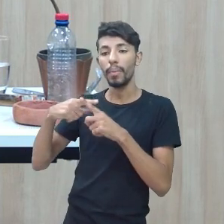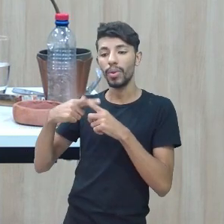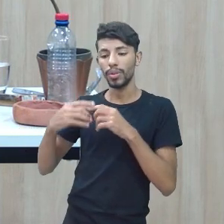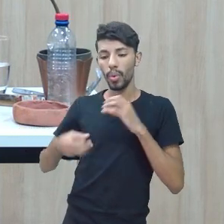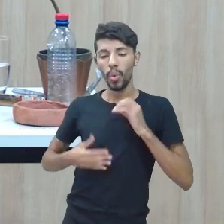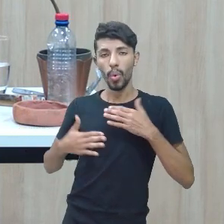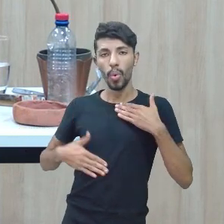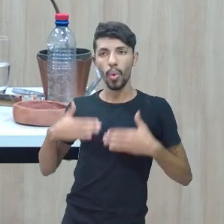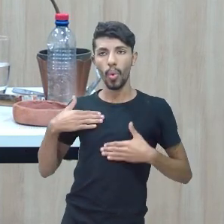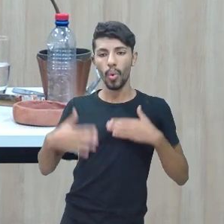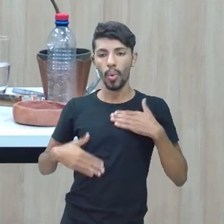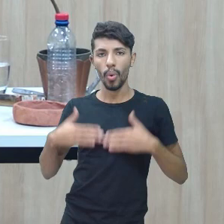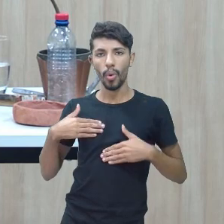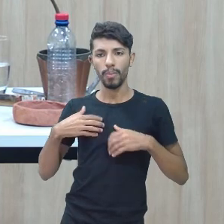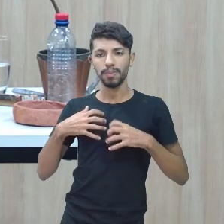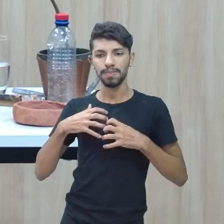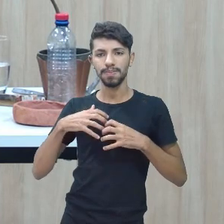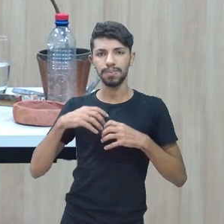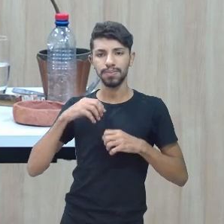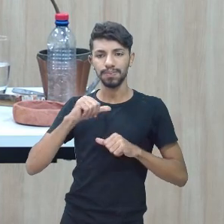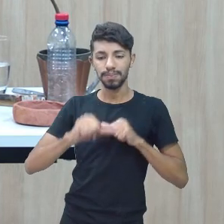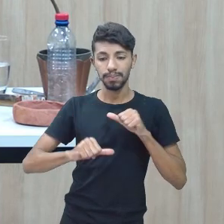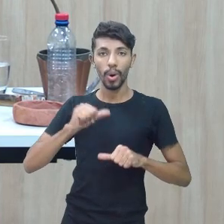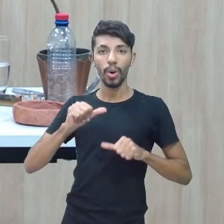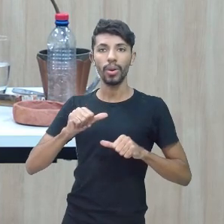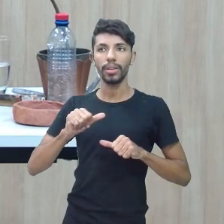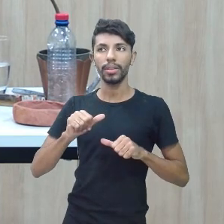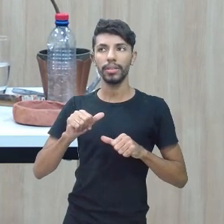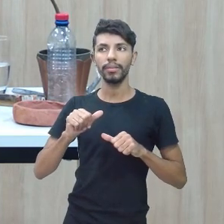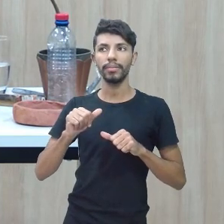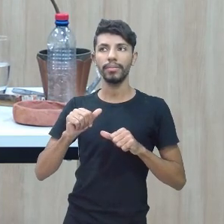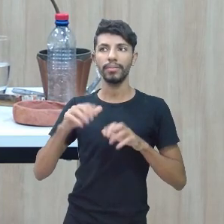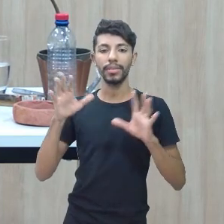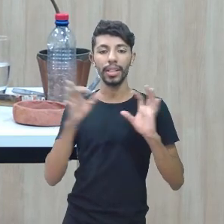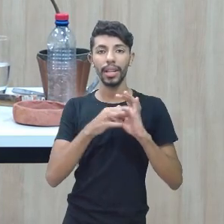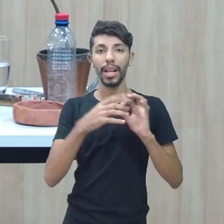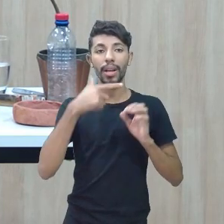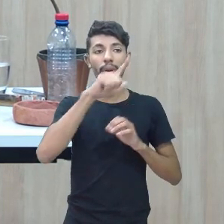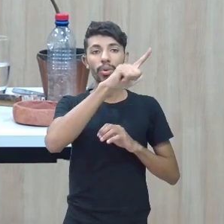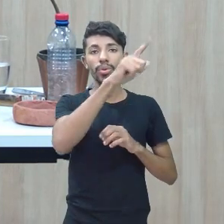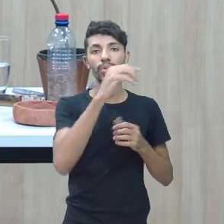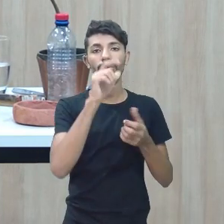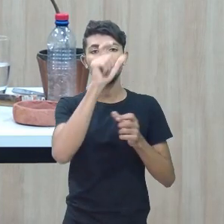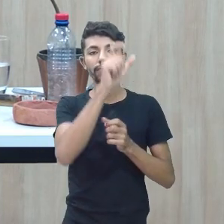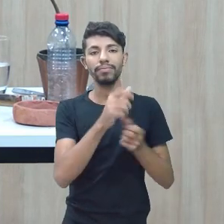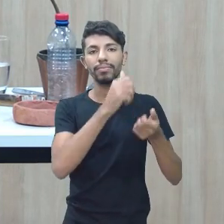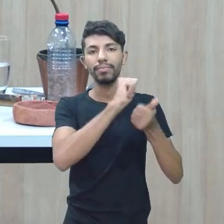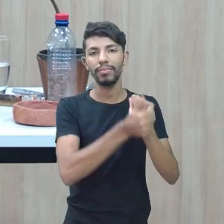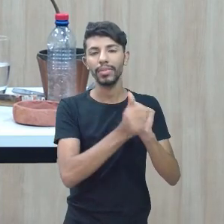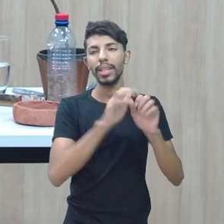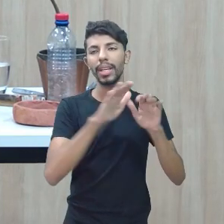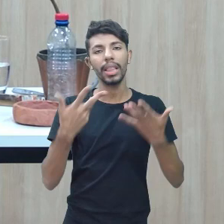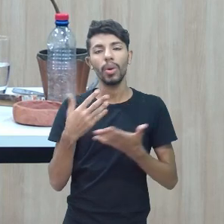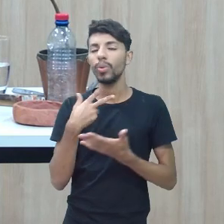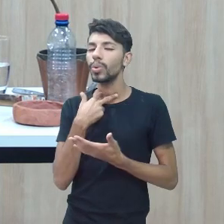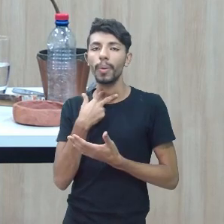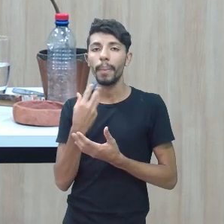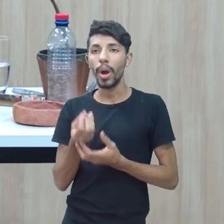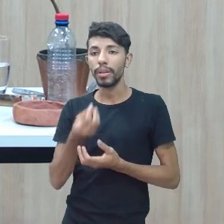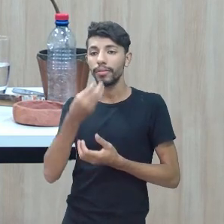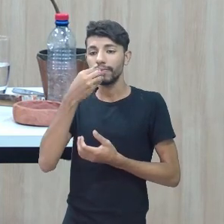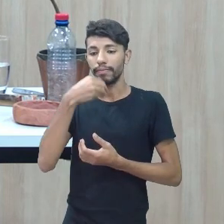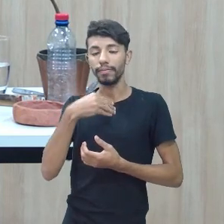produção, né, que aquele atleta tem em relação aos outros. Então, ele não pode ingerir porque